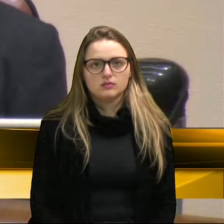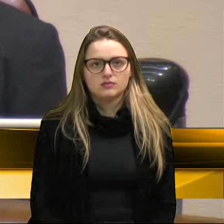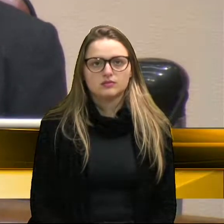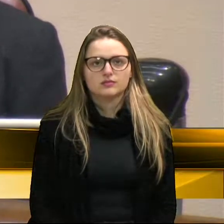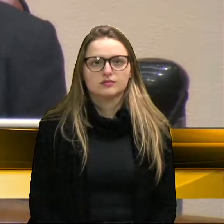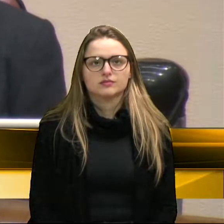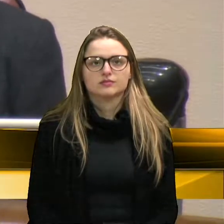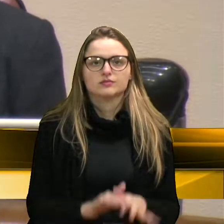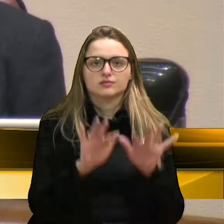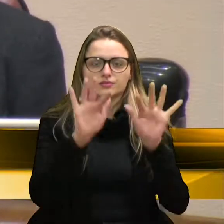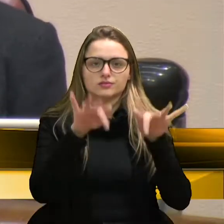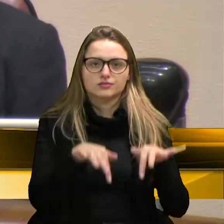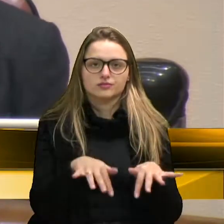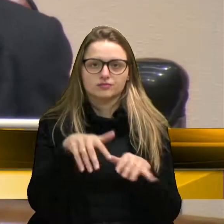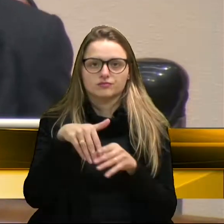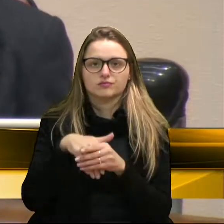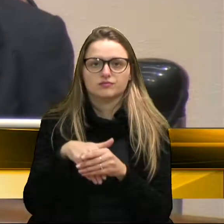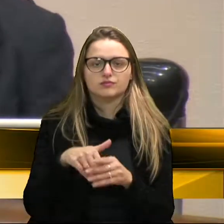Encerrada a votação.